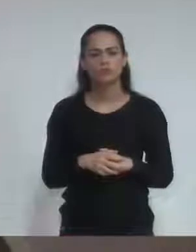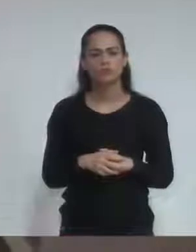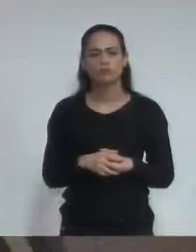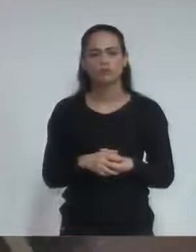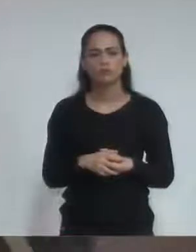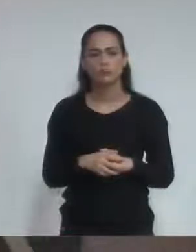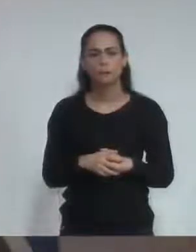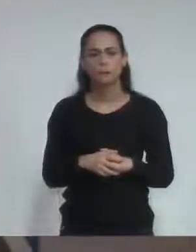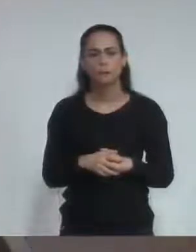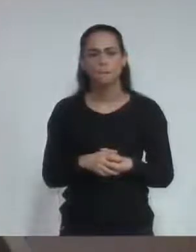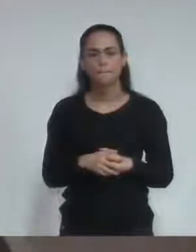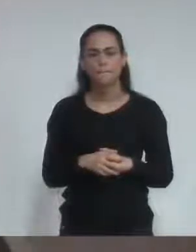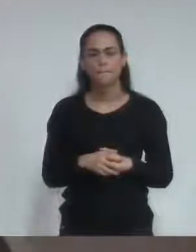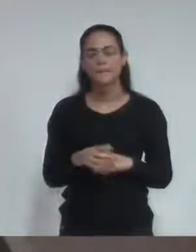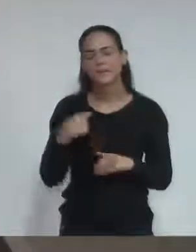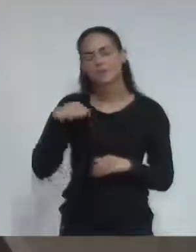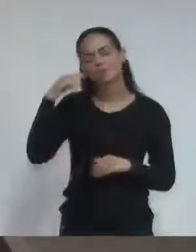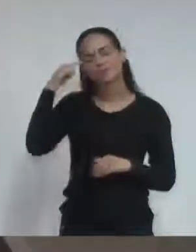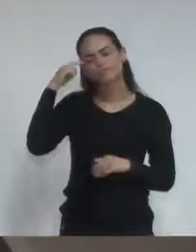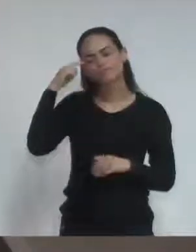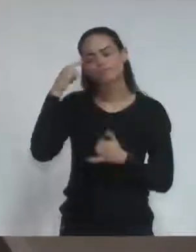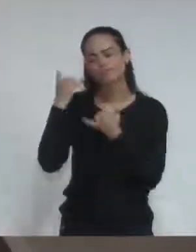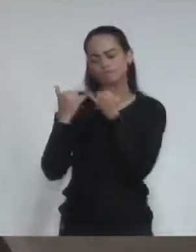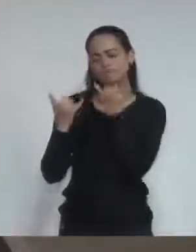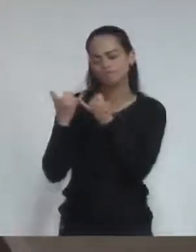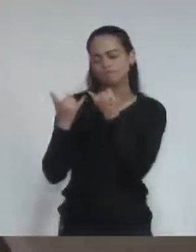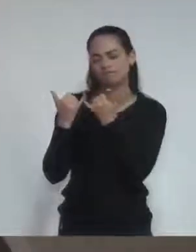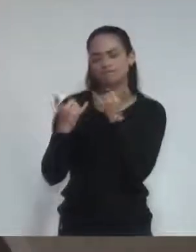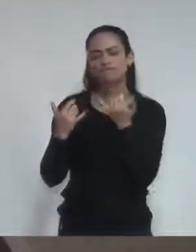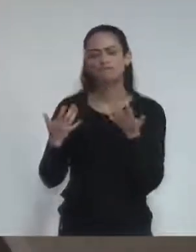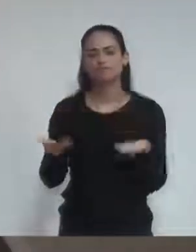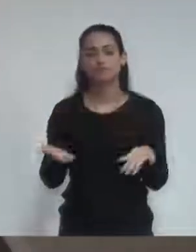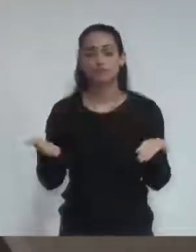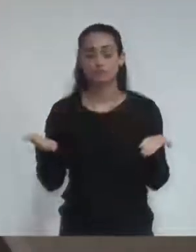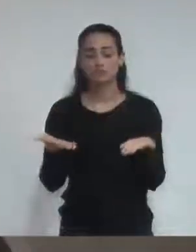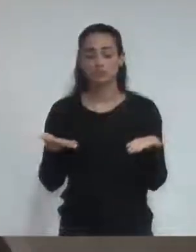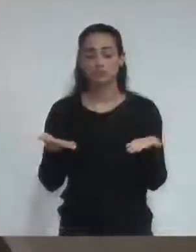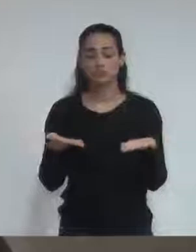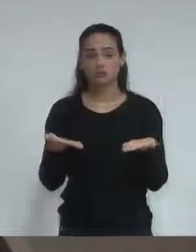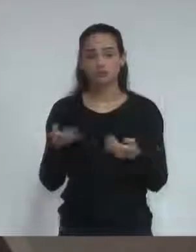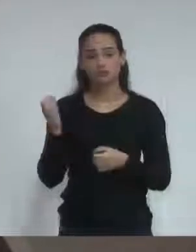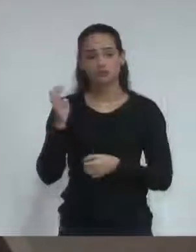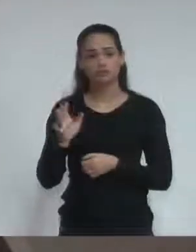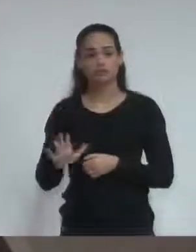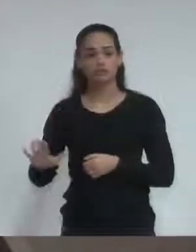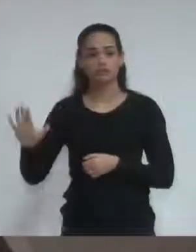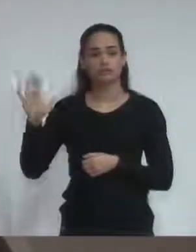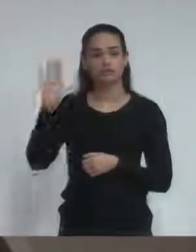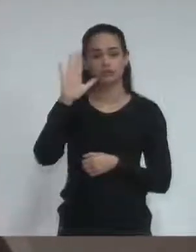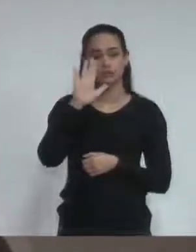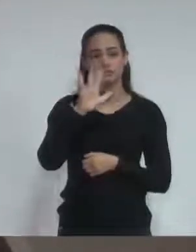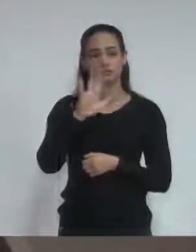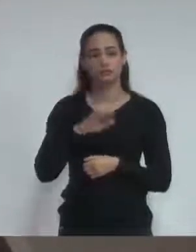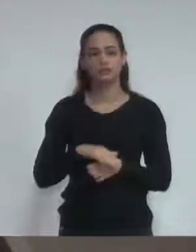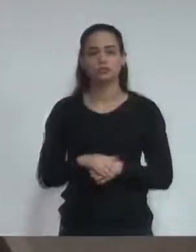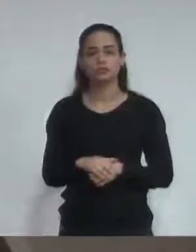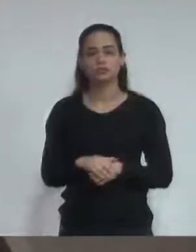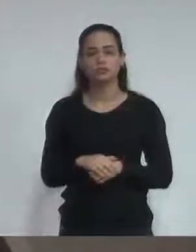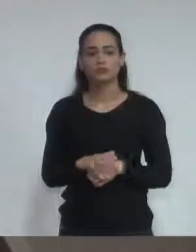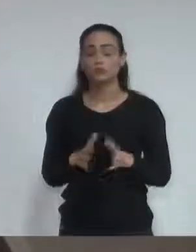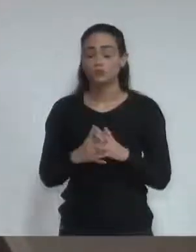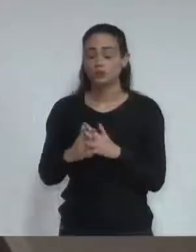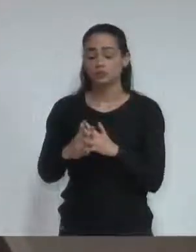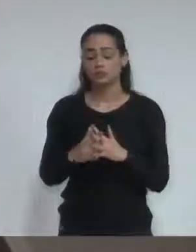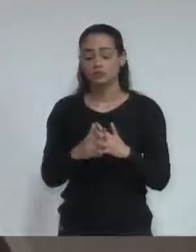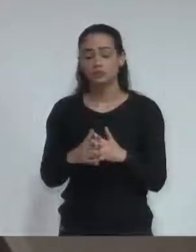leitura é muito parecida. A gente vive um momento delicado, com uma descrença geral,